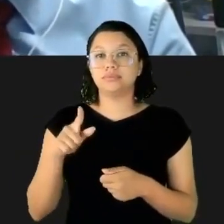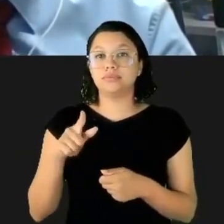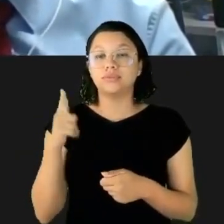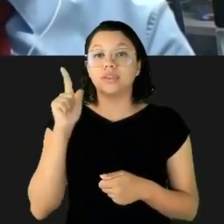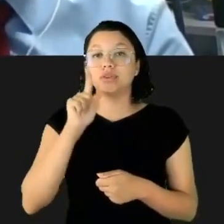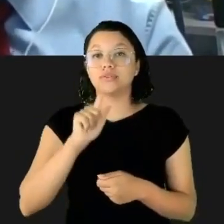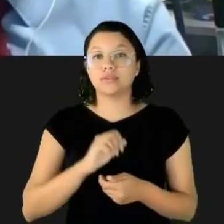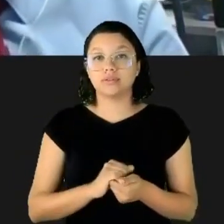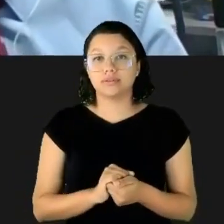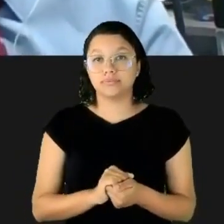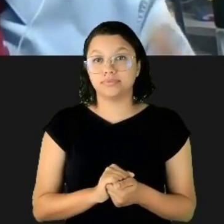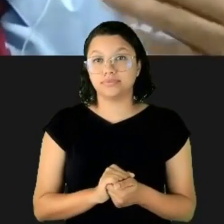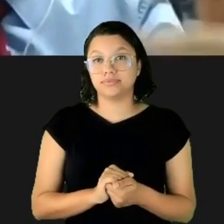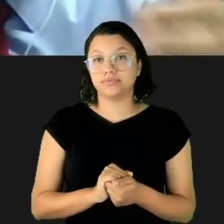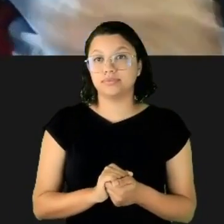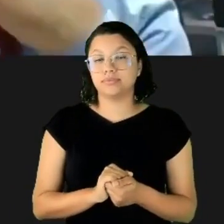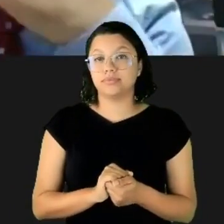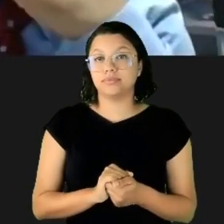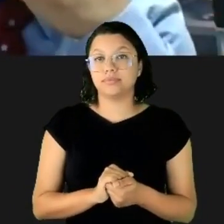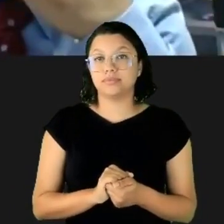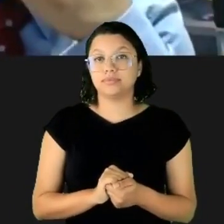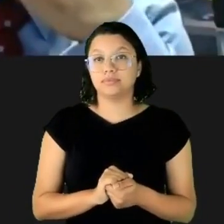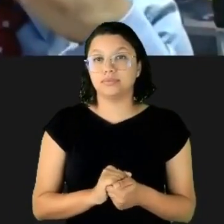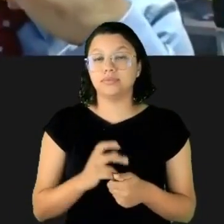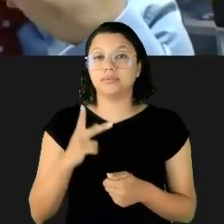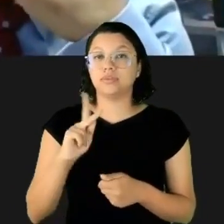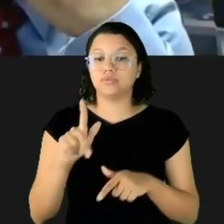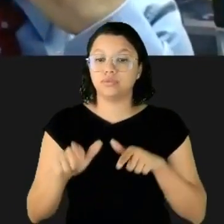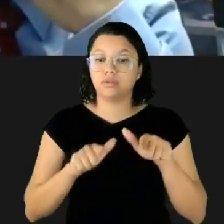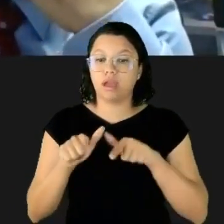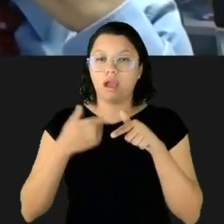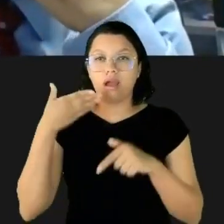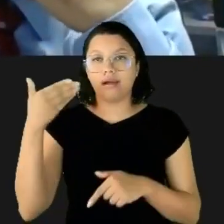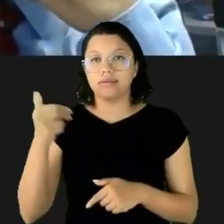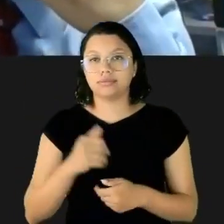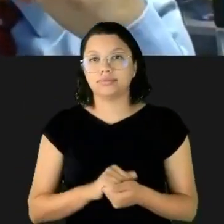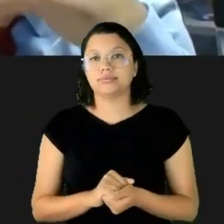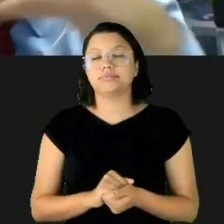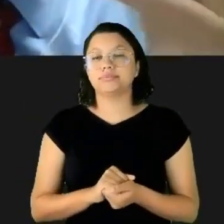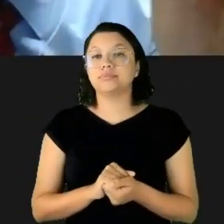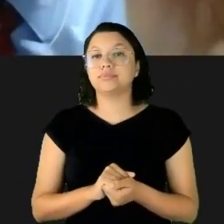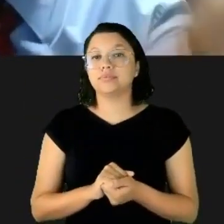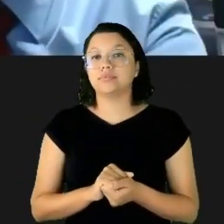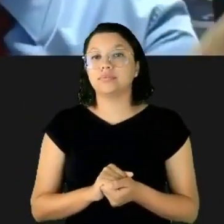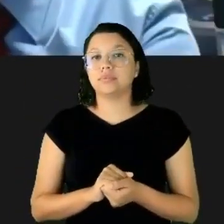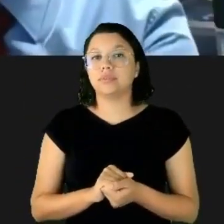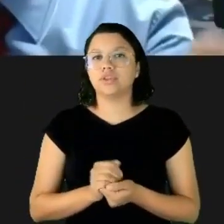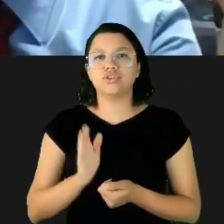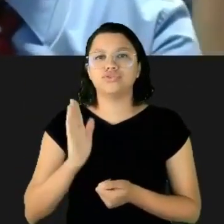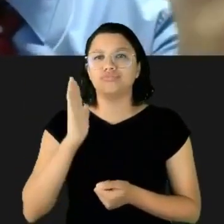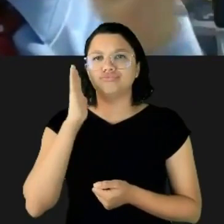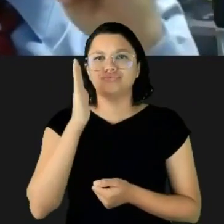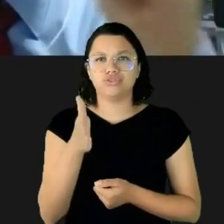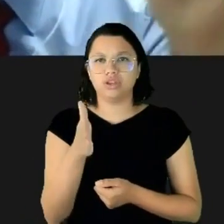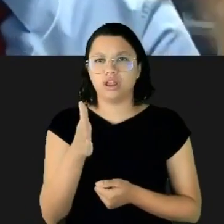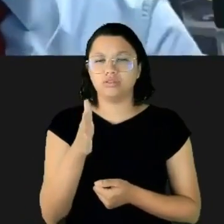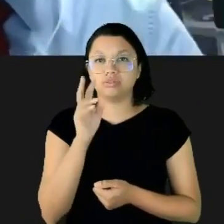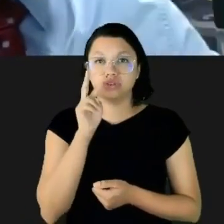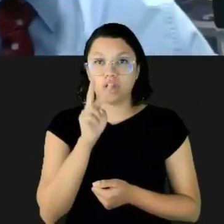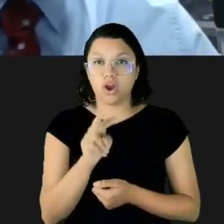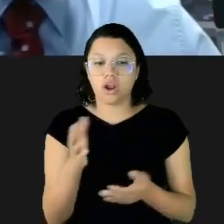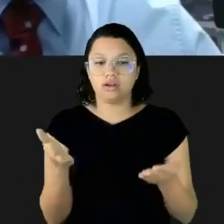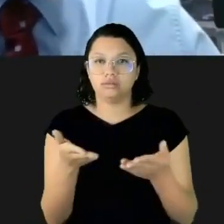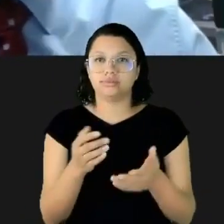de você ganhar a sua a sua eficiência e aí você já vai direto ali e olha